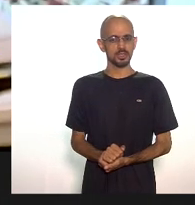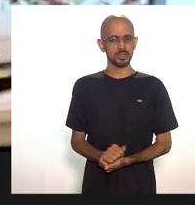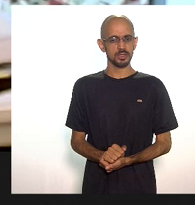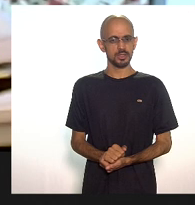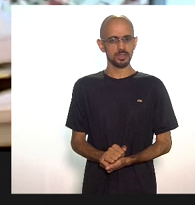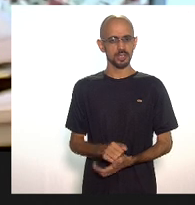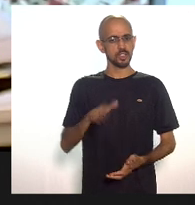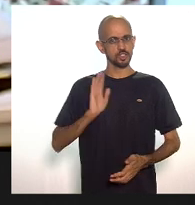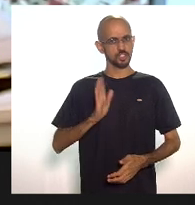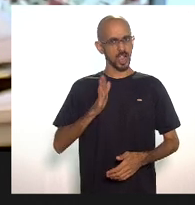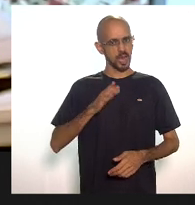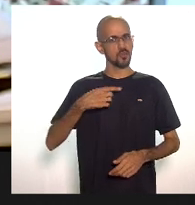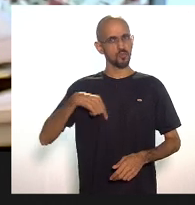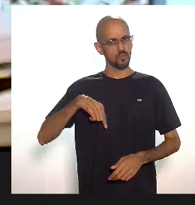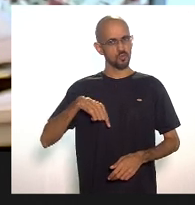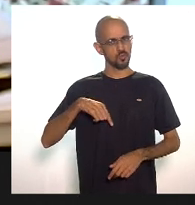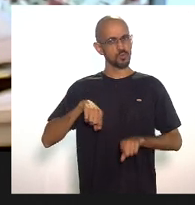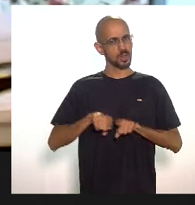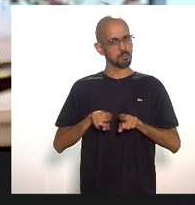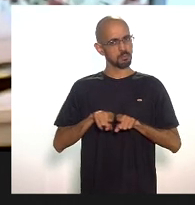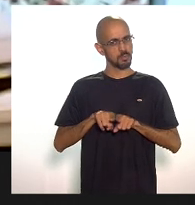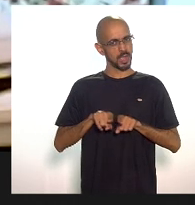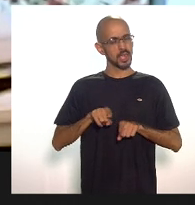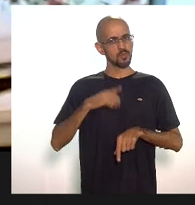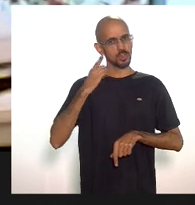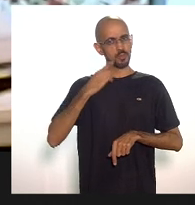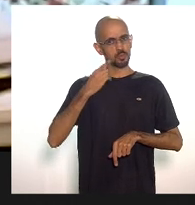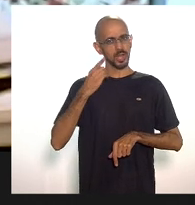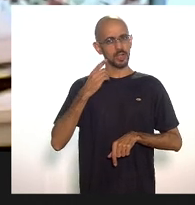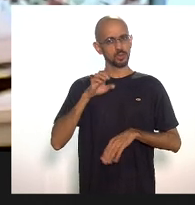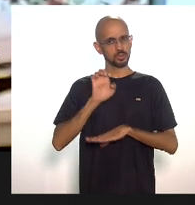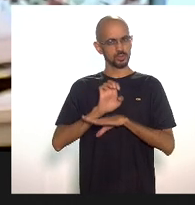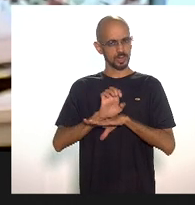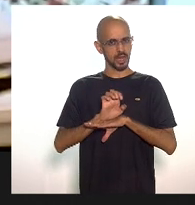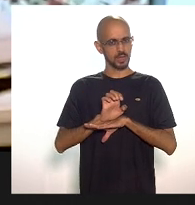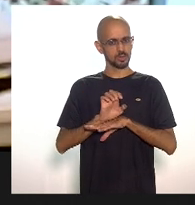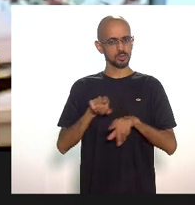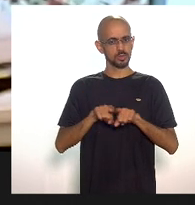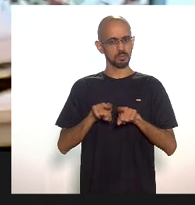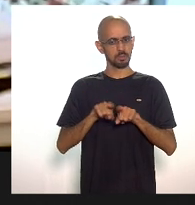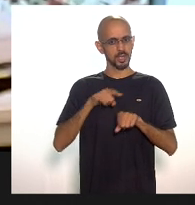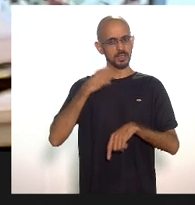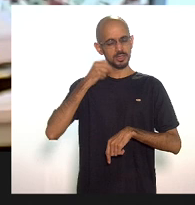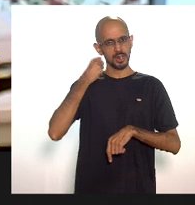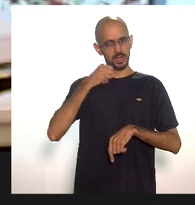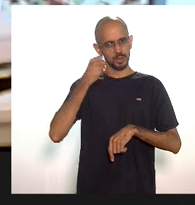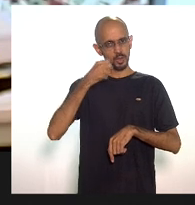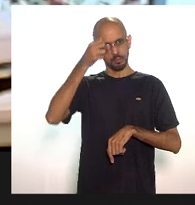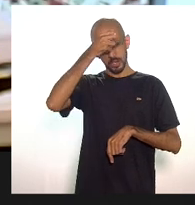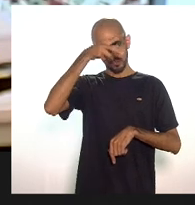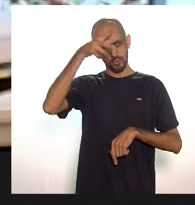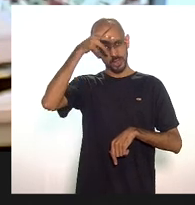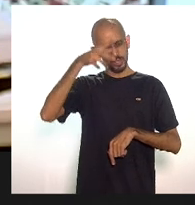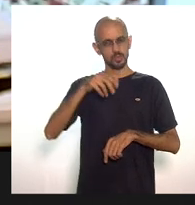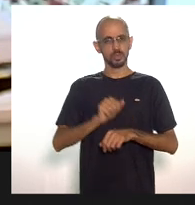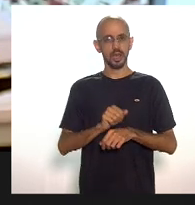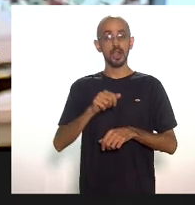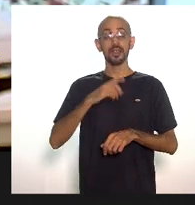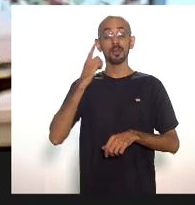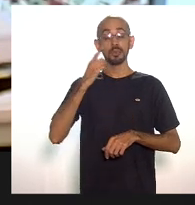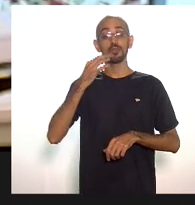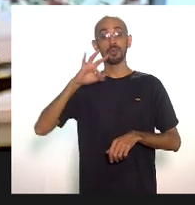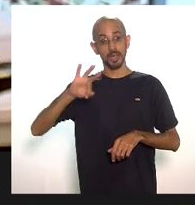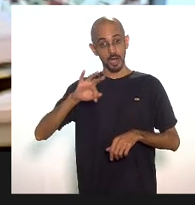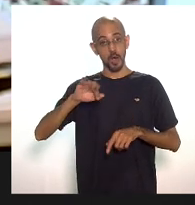Já fui deputado estadual, fui vereador por 3 mandatos, prefeito, e agora estou aqui no Senado. E